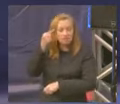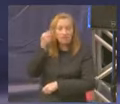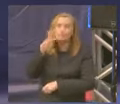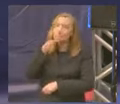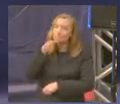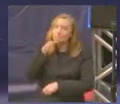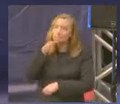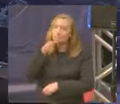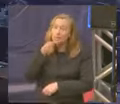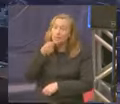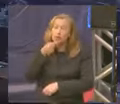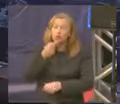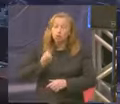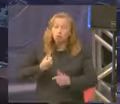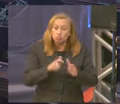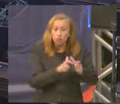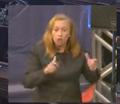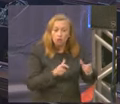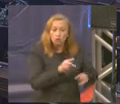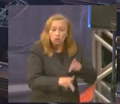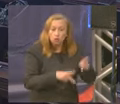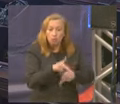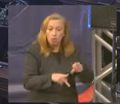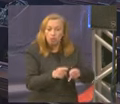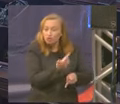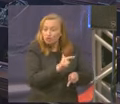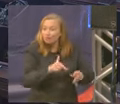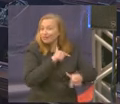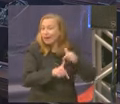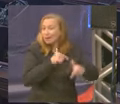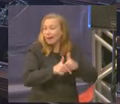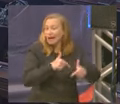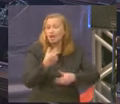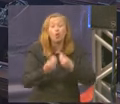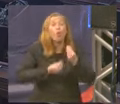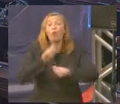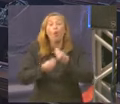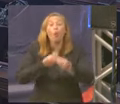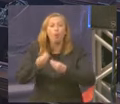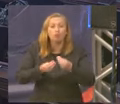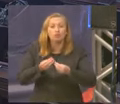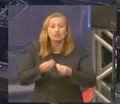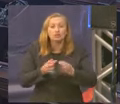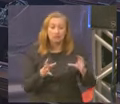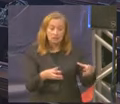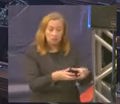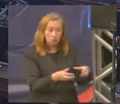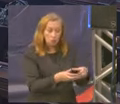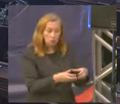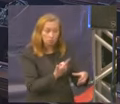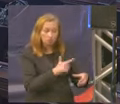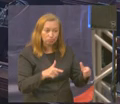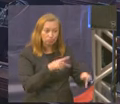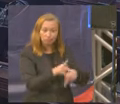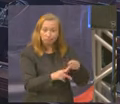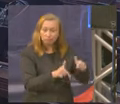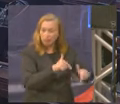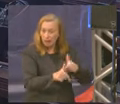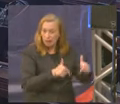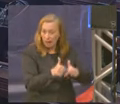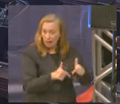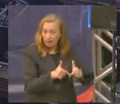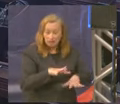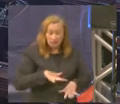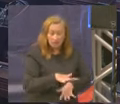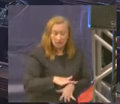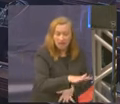na grande população brasileira que está marginalizada. Como é que essa população que hoje está marginalizada, nas